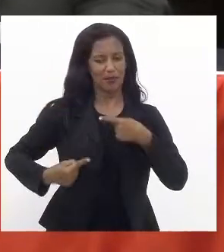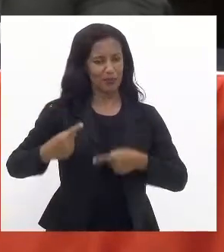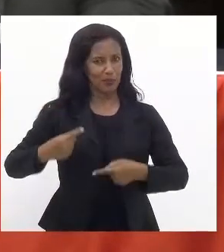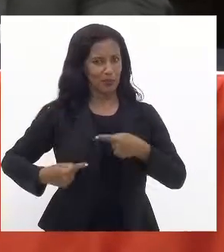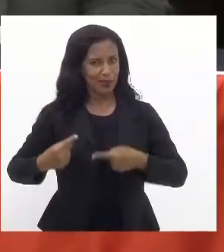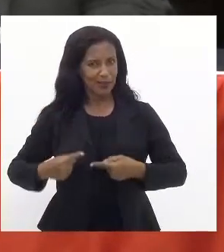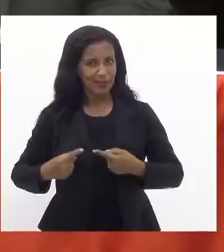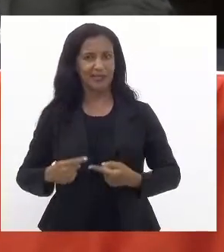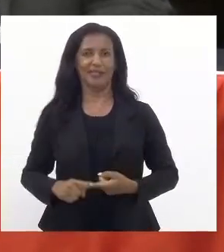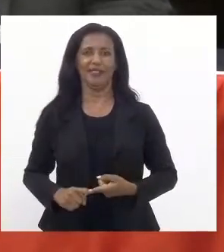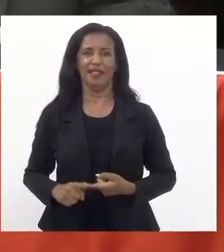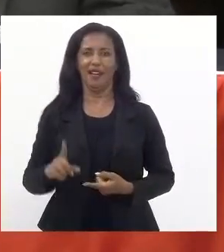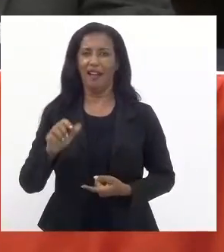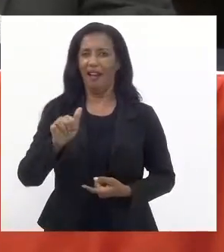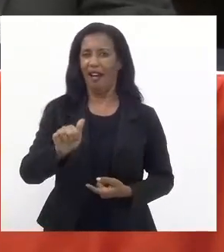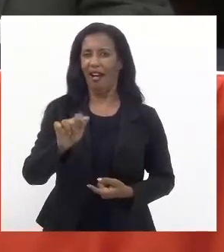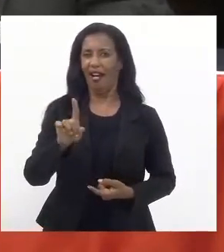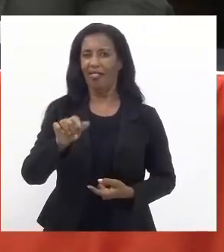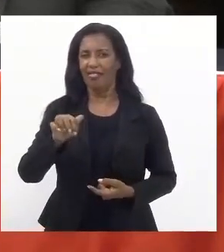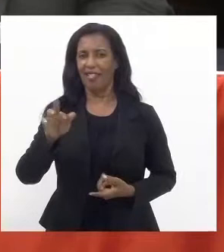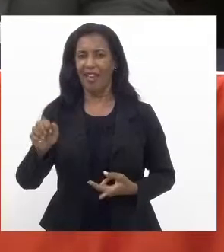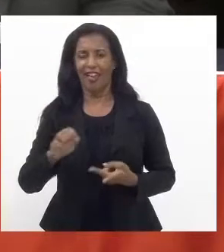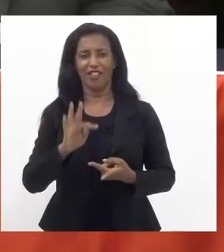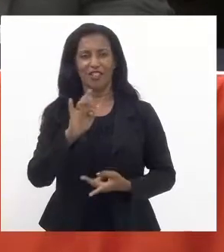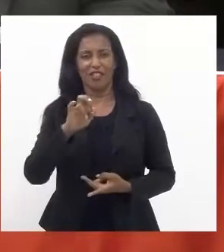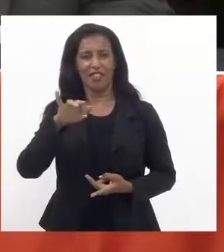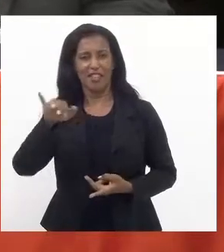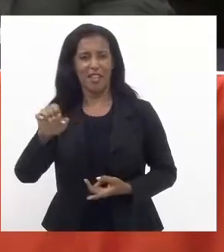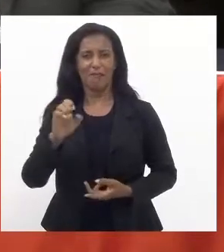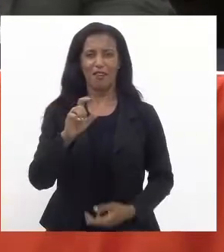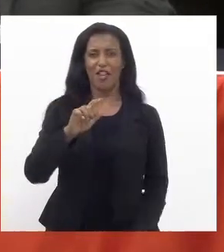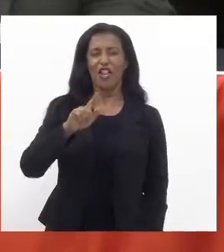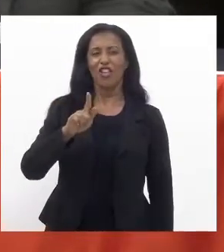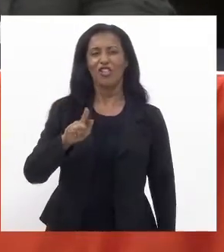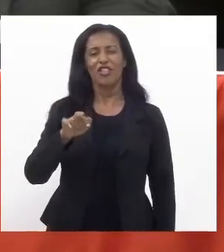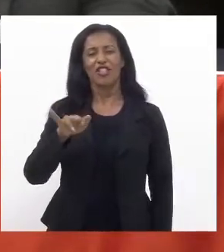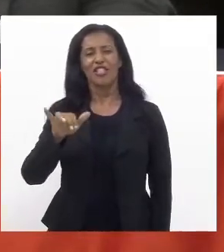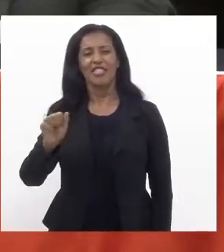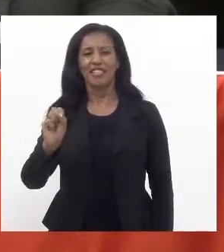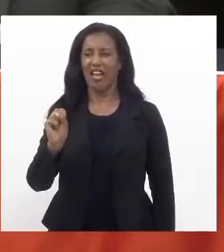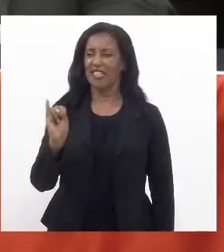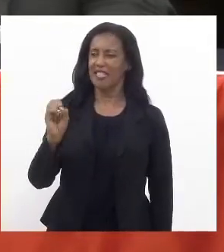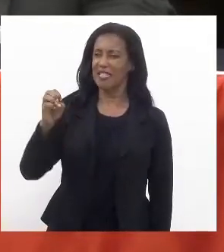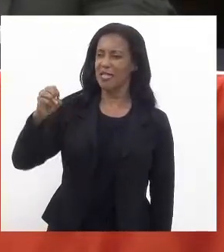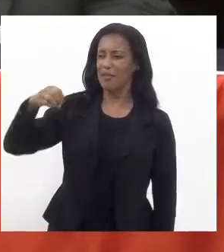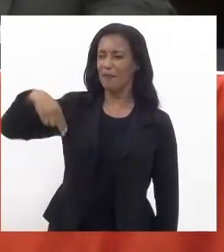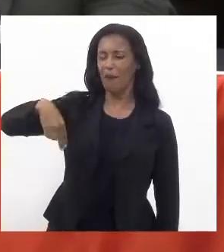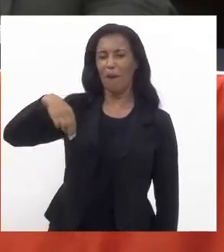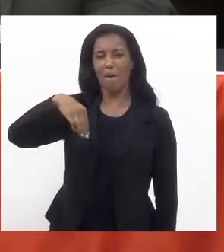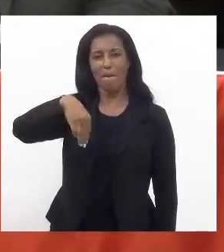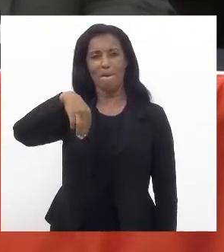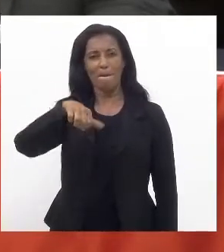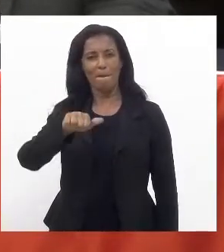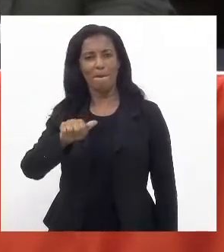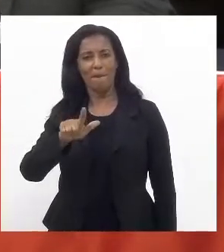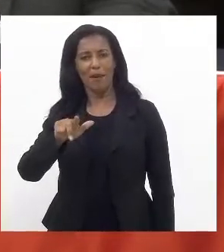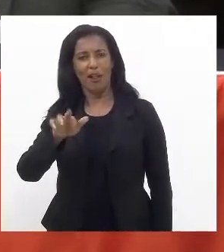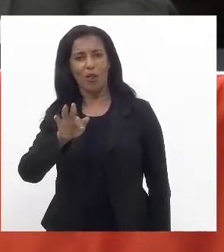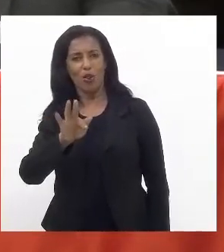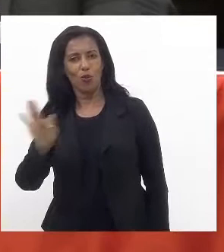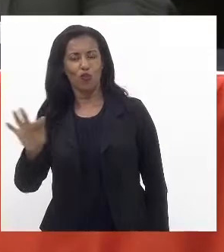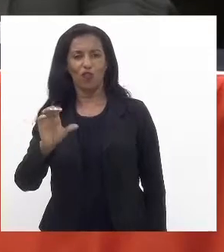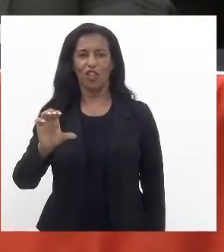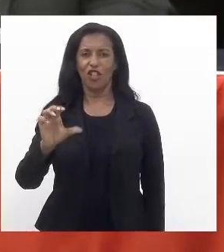né? Haddad, Temer, Gereissati, Simon, Maluf,